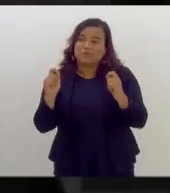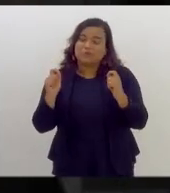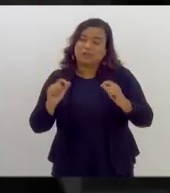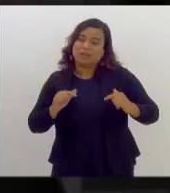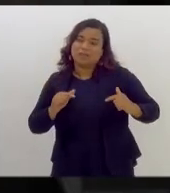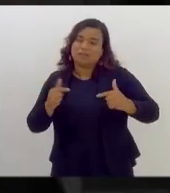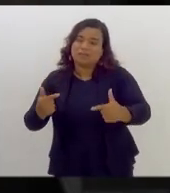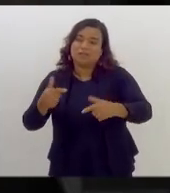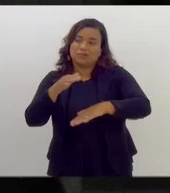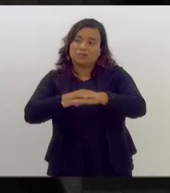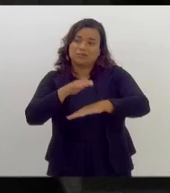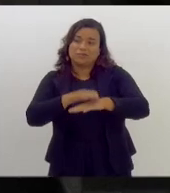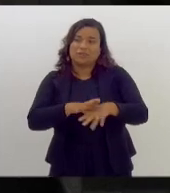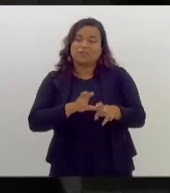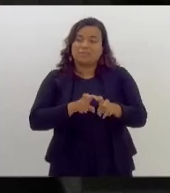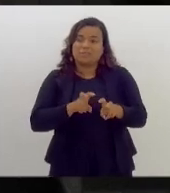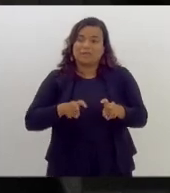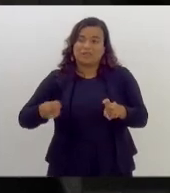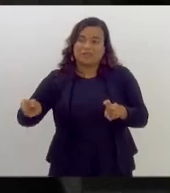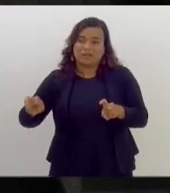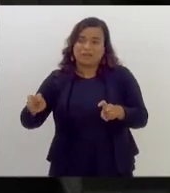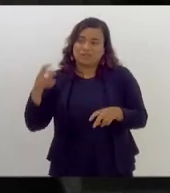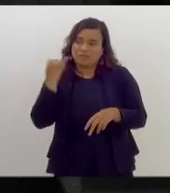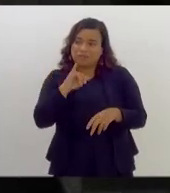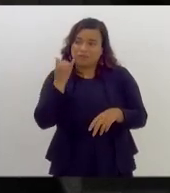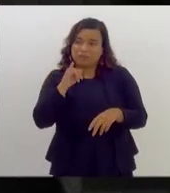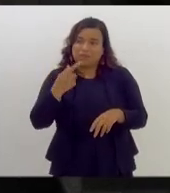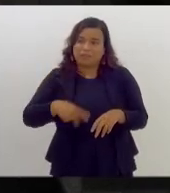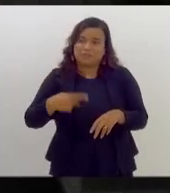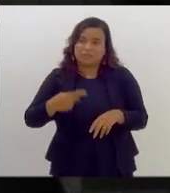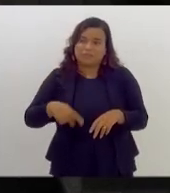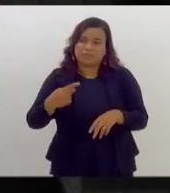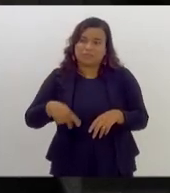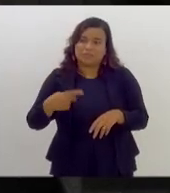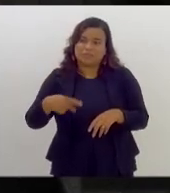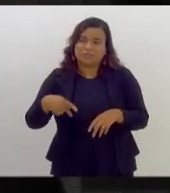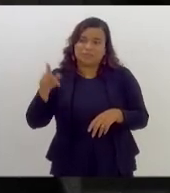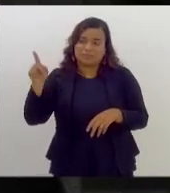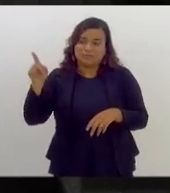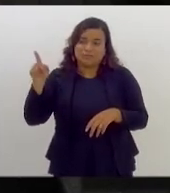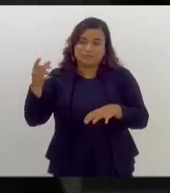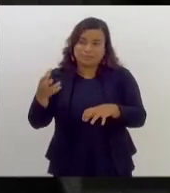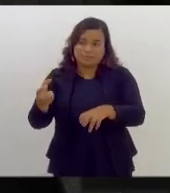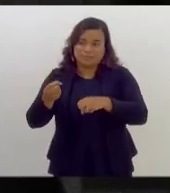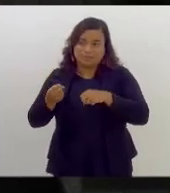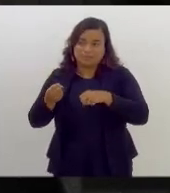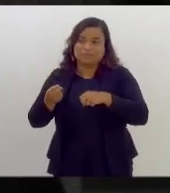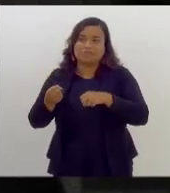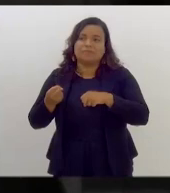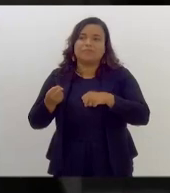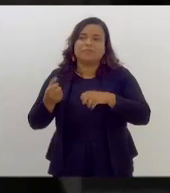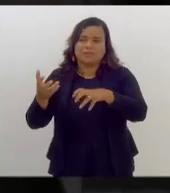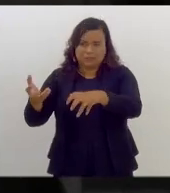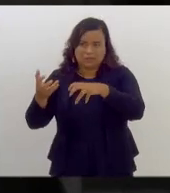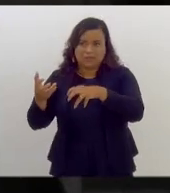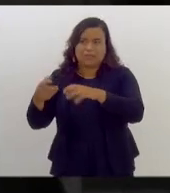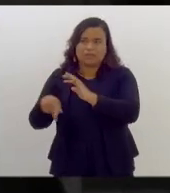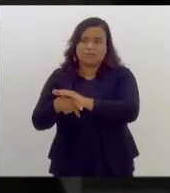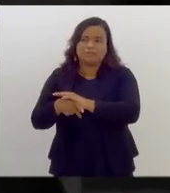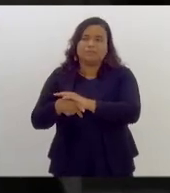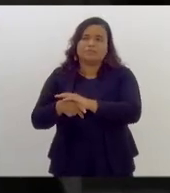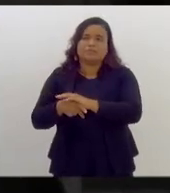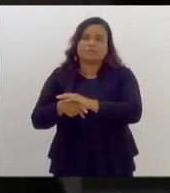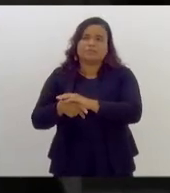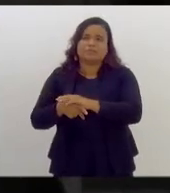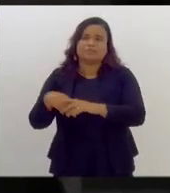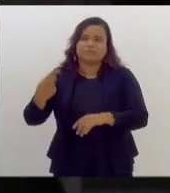atitude da bancada fluminense no Senado Federal, no Senado da República, que foi a única bancada estadual